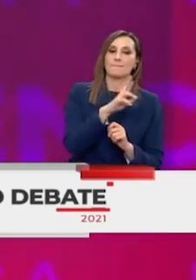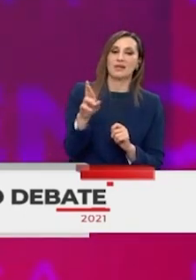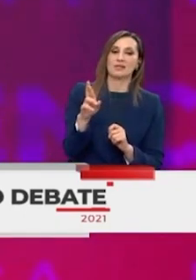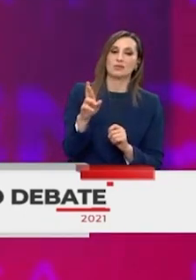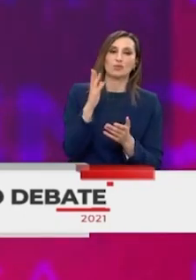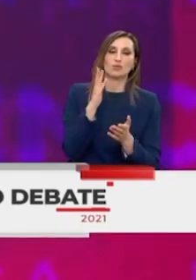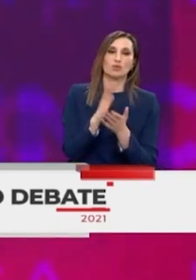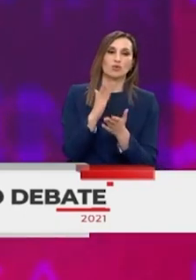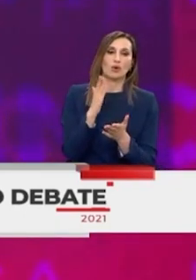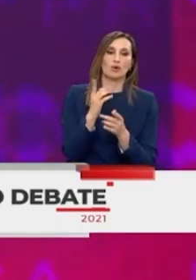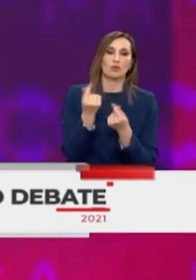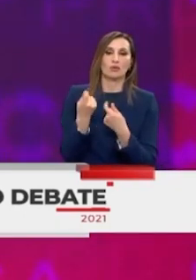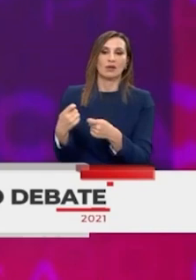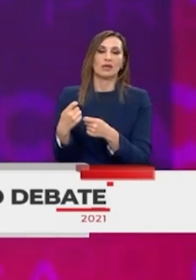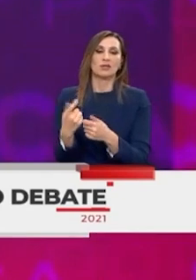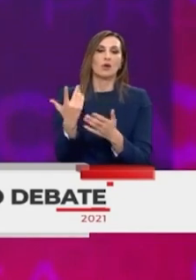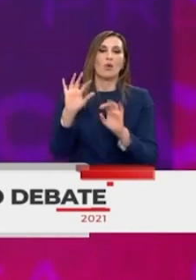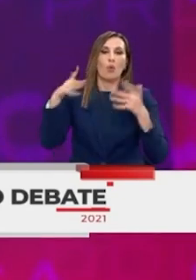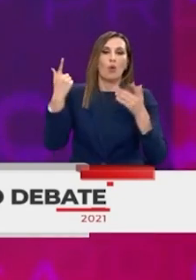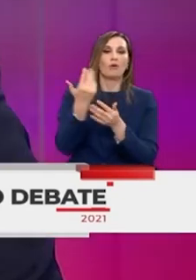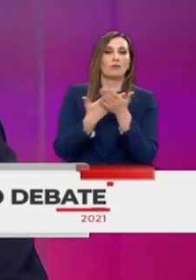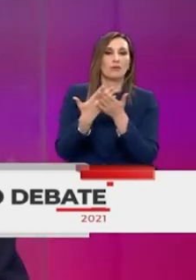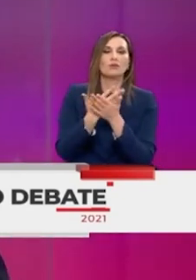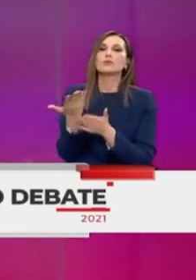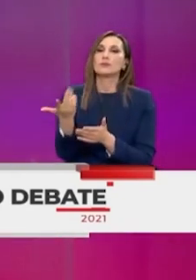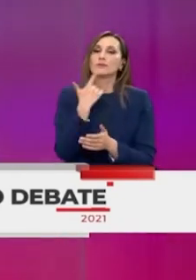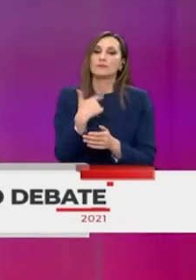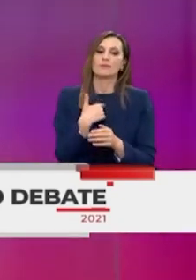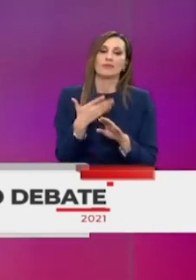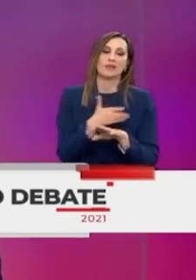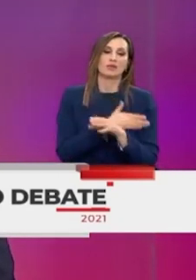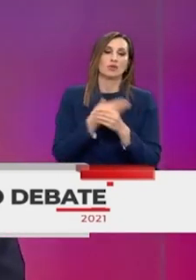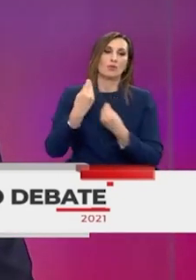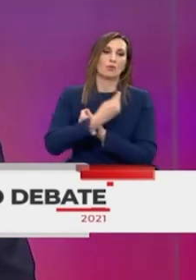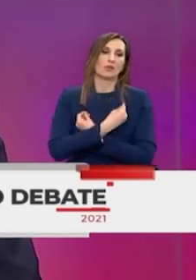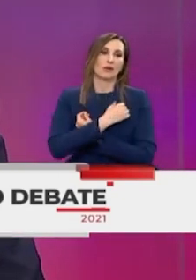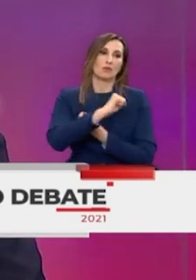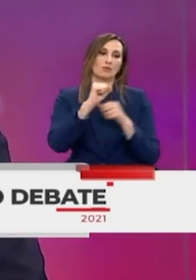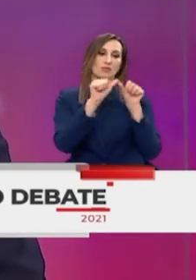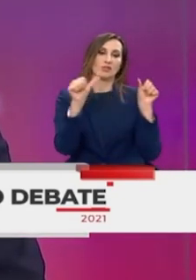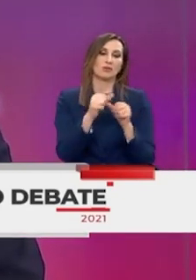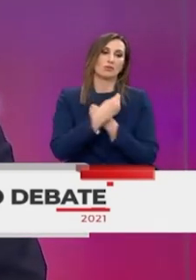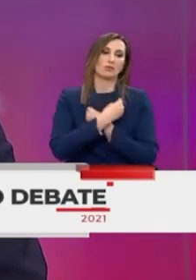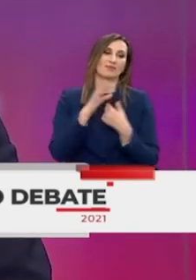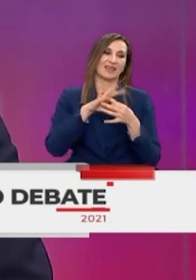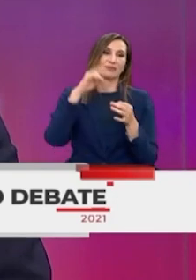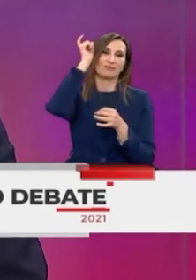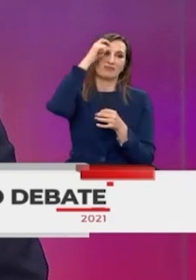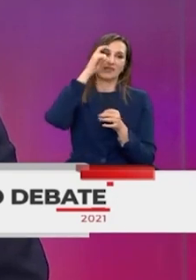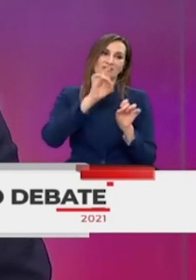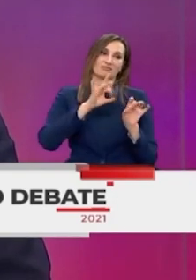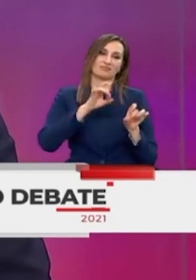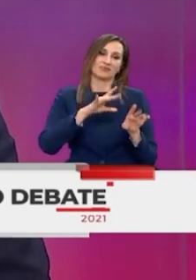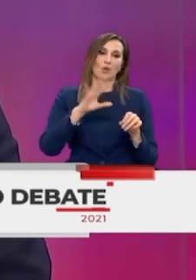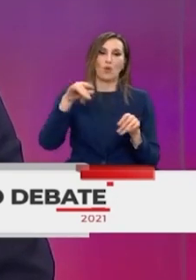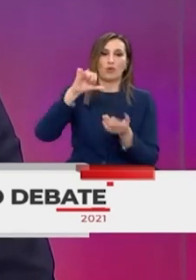custo apenas, ou deve ser também um negócio nesta fase? Olha, antes de mais dizer isto, antes um boneco das forças antissistema do que um boneco do José Sócrates, ou um boneco